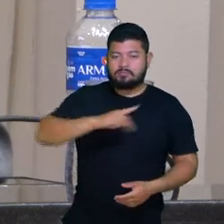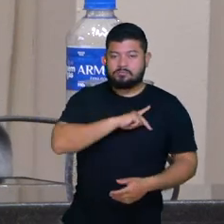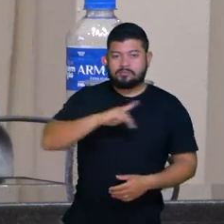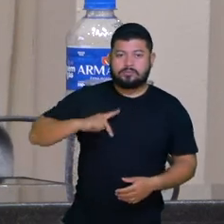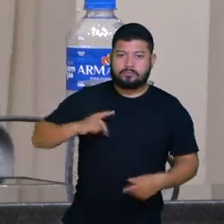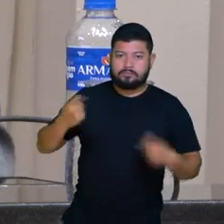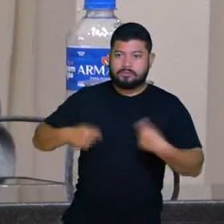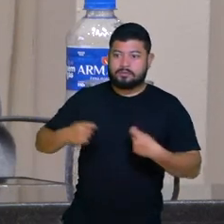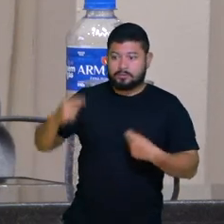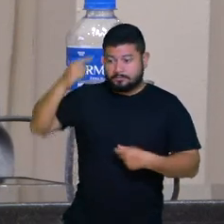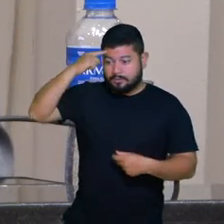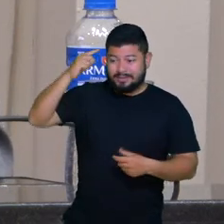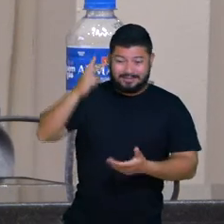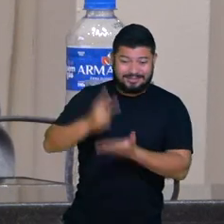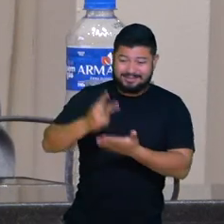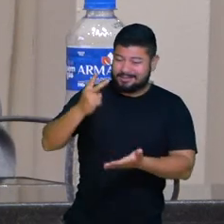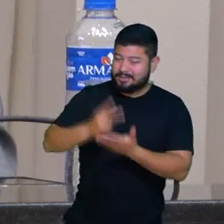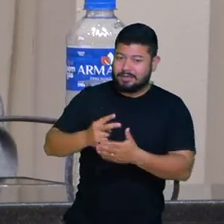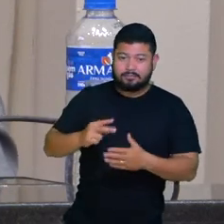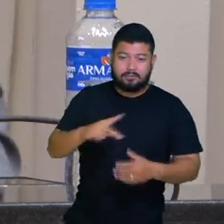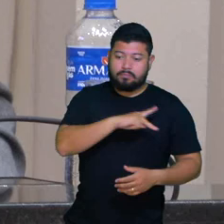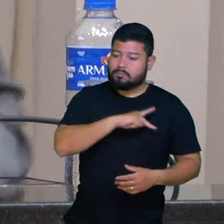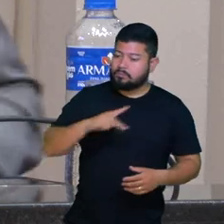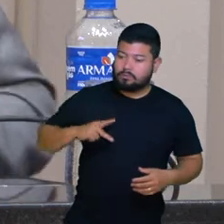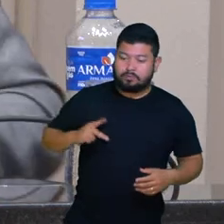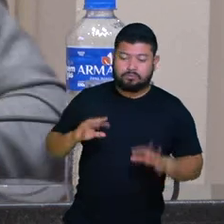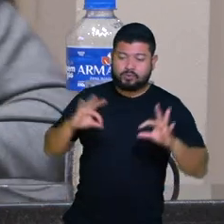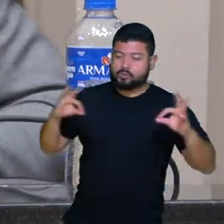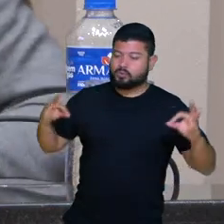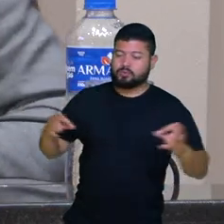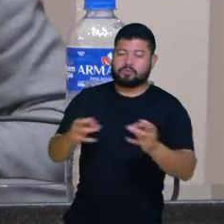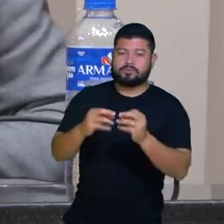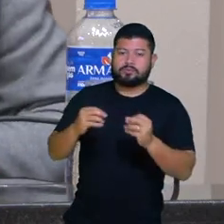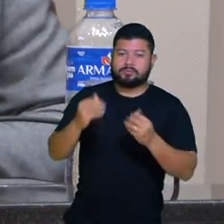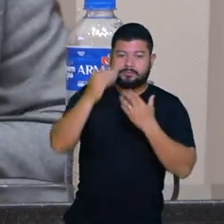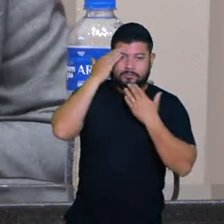um bem público fundamentalmente Muito obrigado